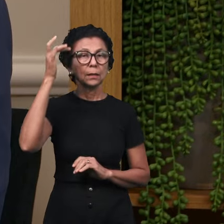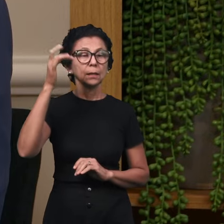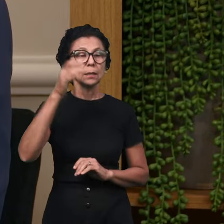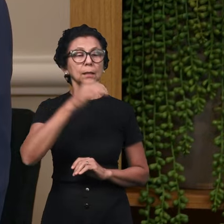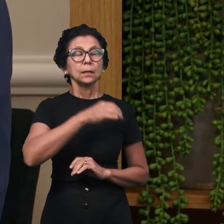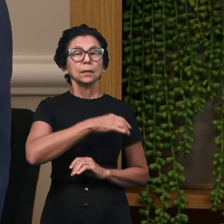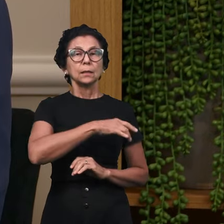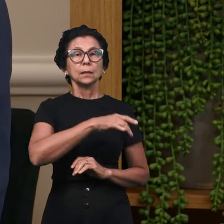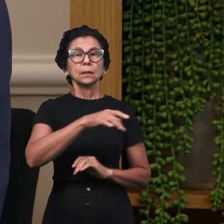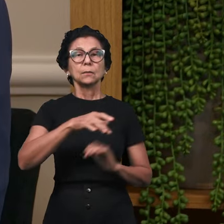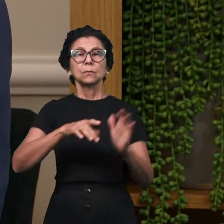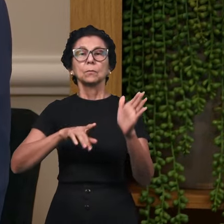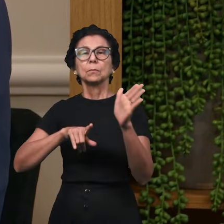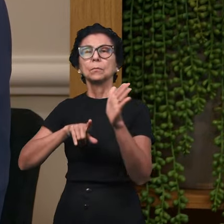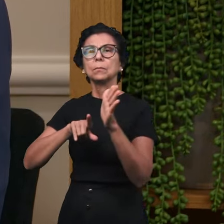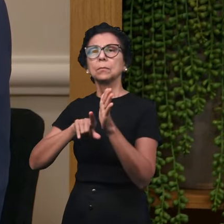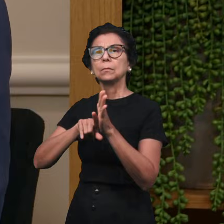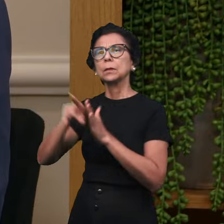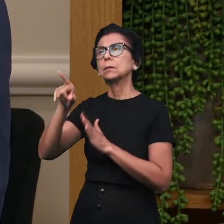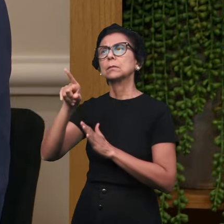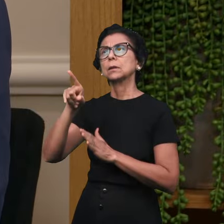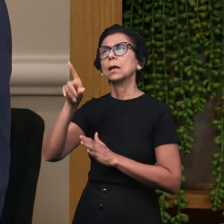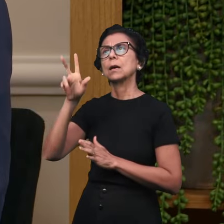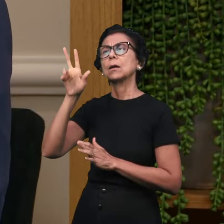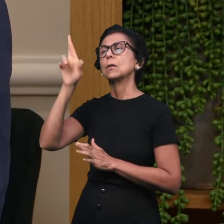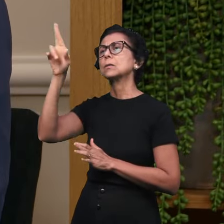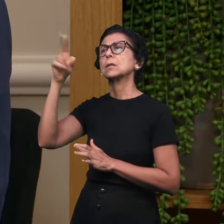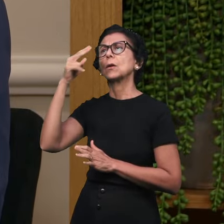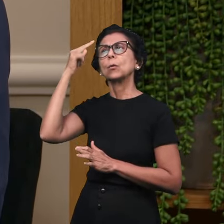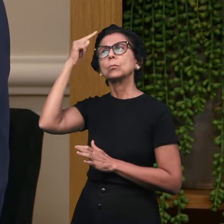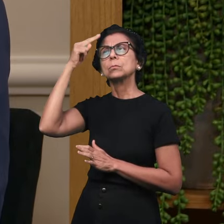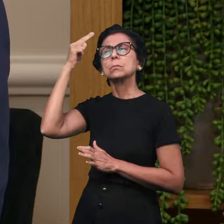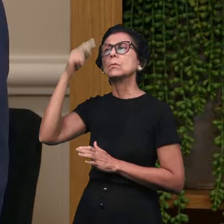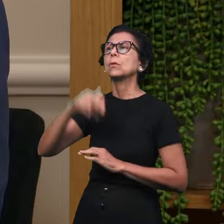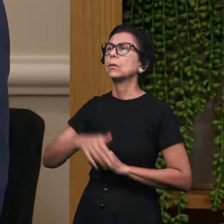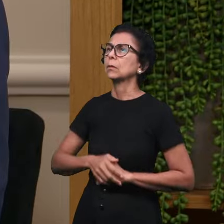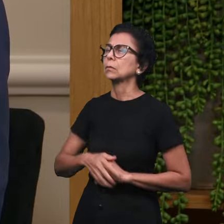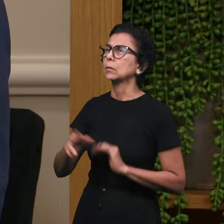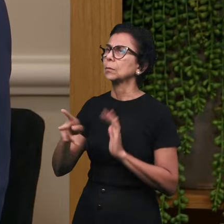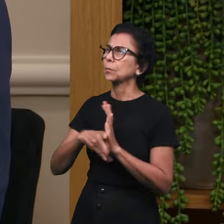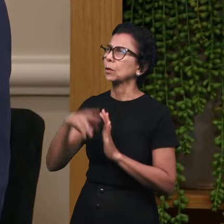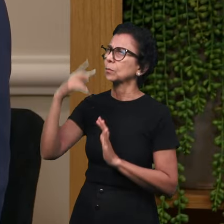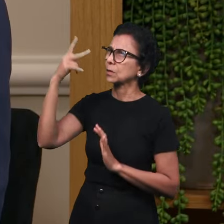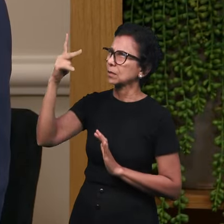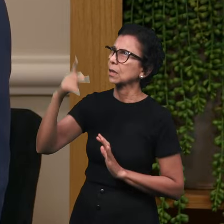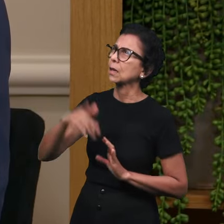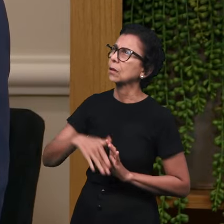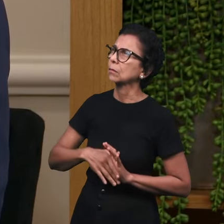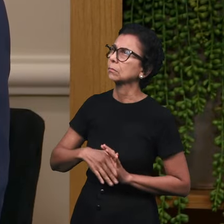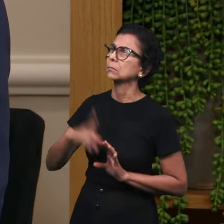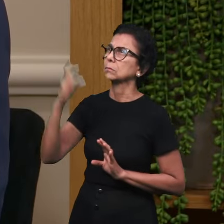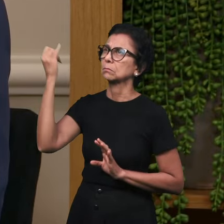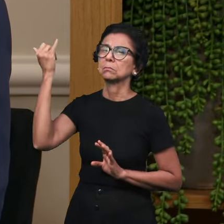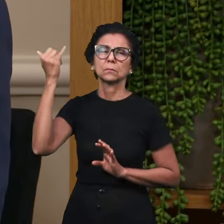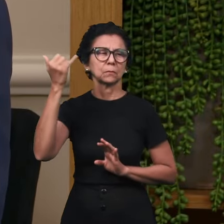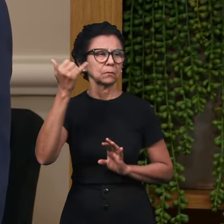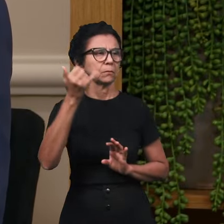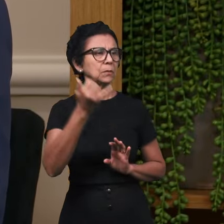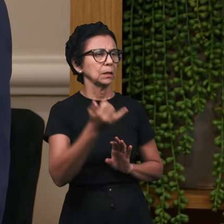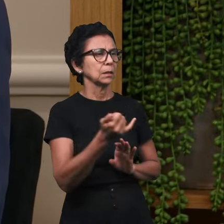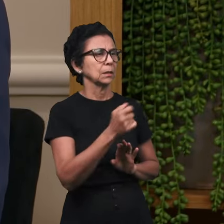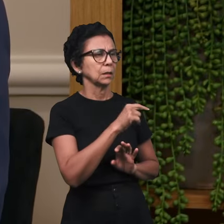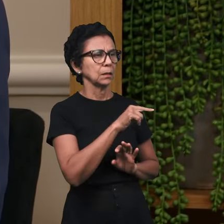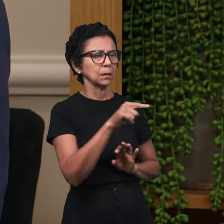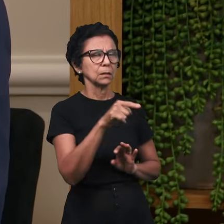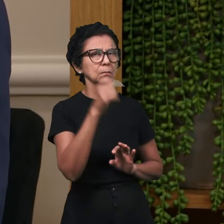vão consultar o Senhor acerca daquele sonho, se veio do Senhor, aquilo vai testificar, eles vão buscar